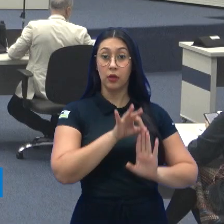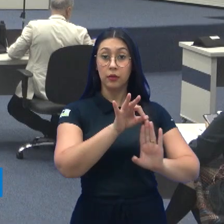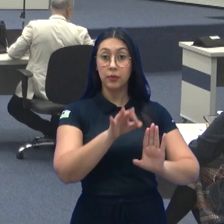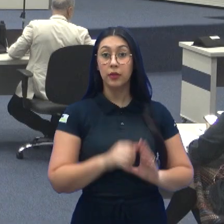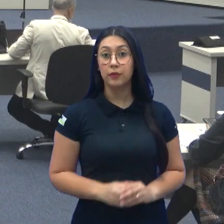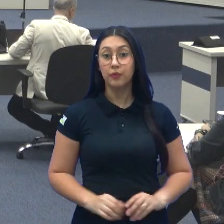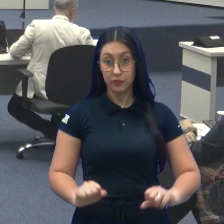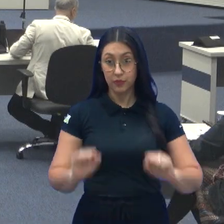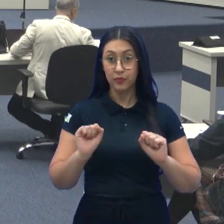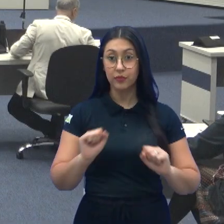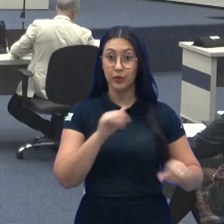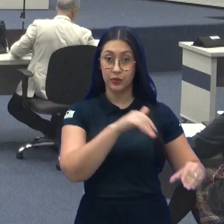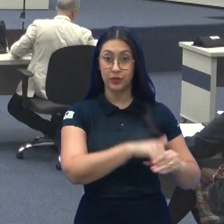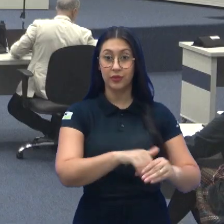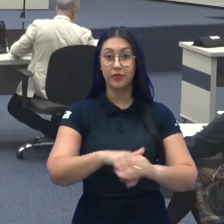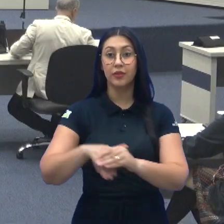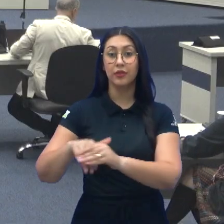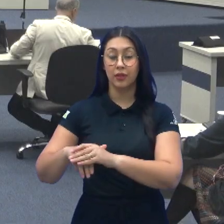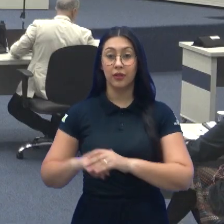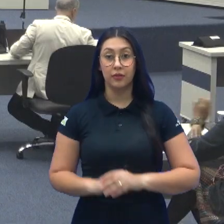Aberta a votação.